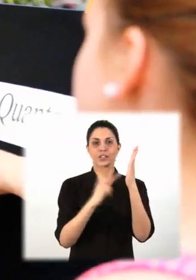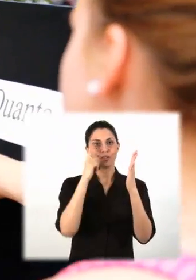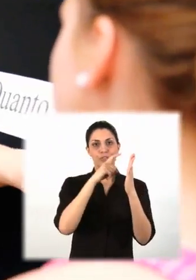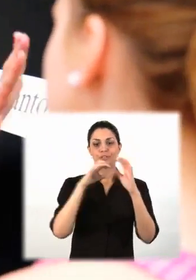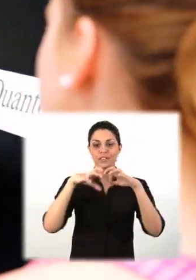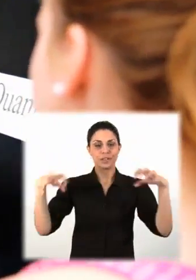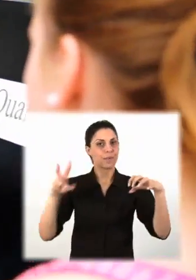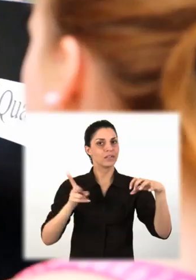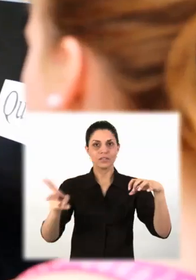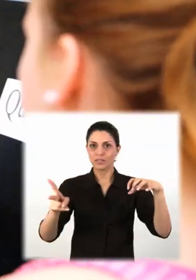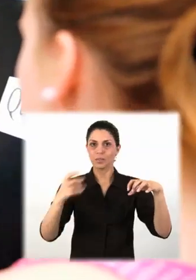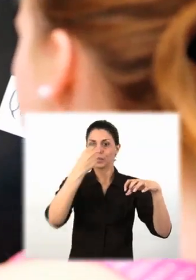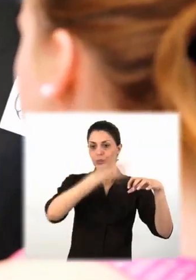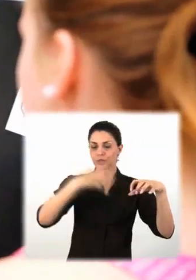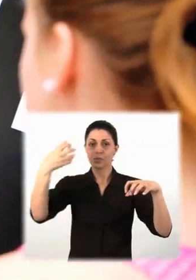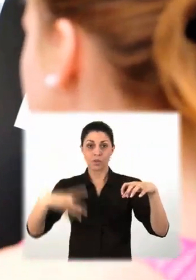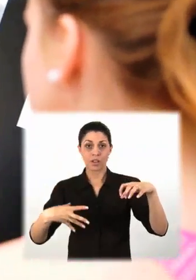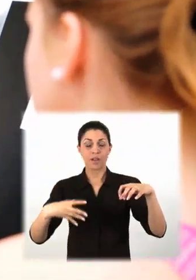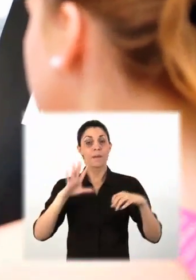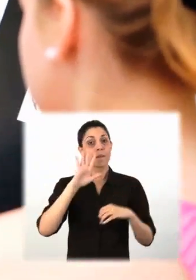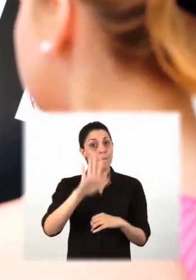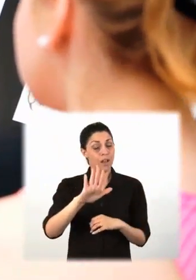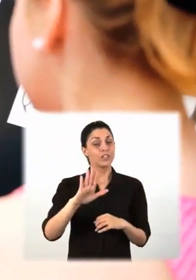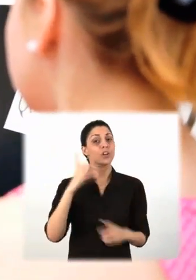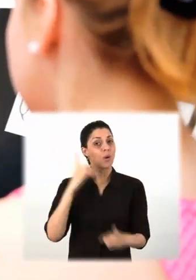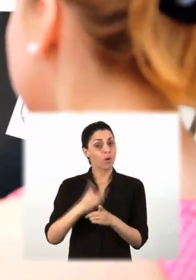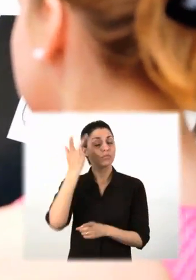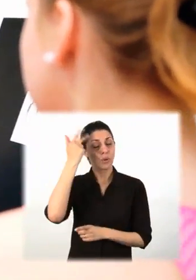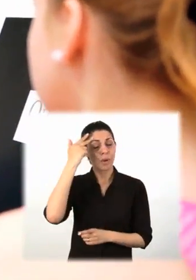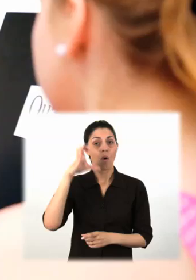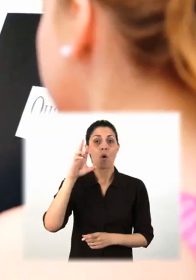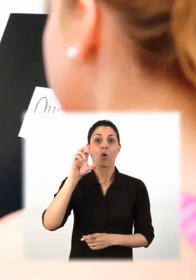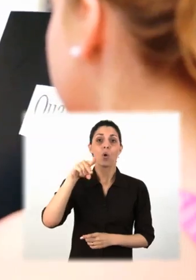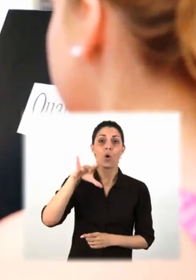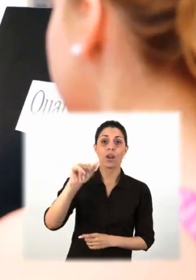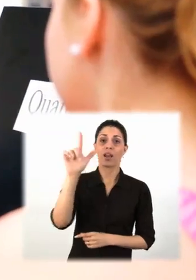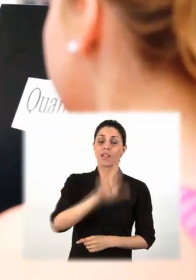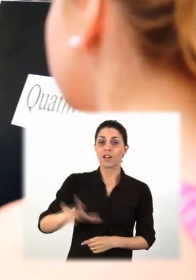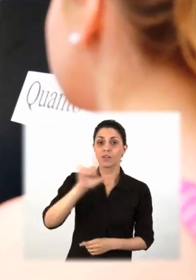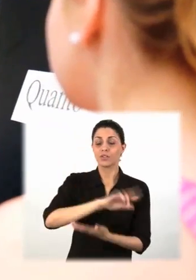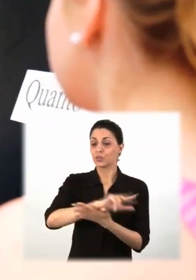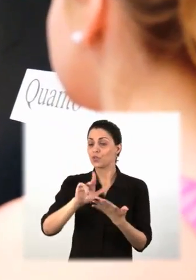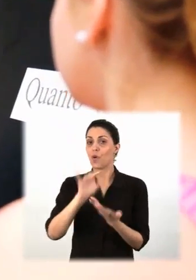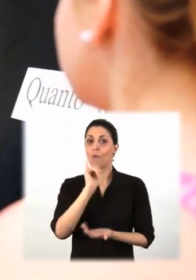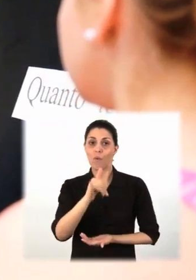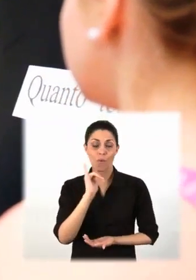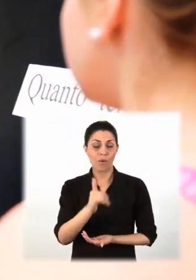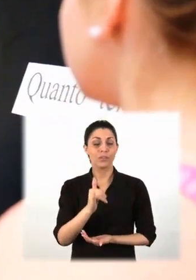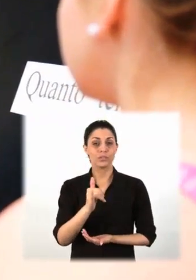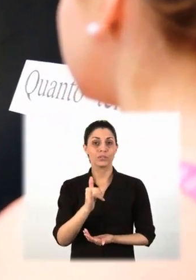trata ou da exclamação ou da interrogação individualmente. Porém, em todos os textos literários,